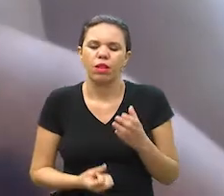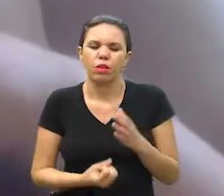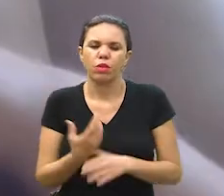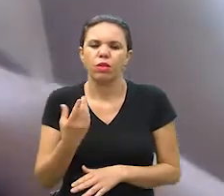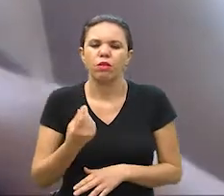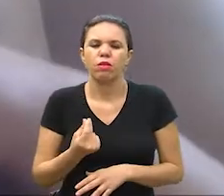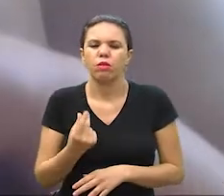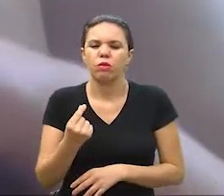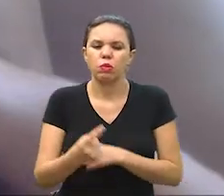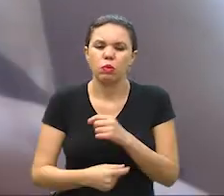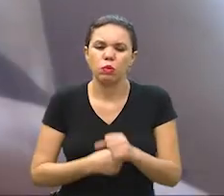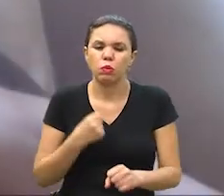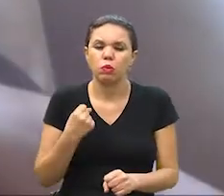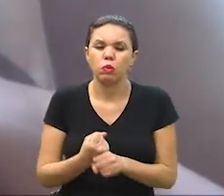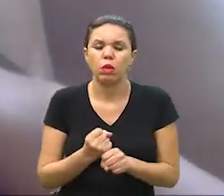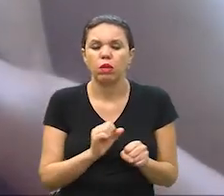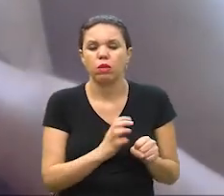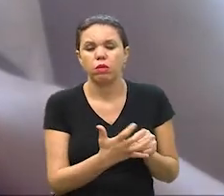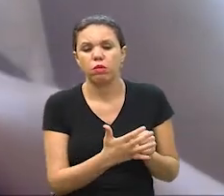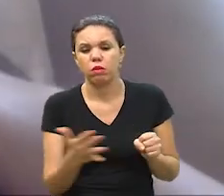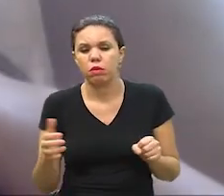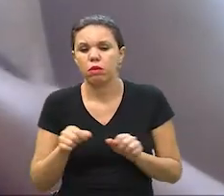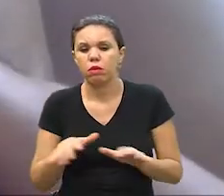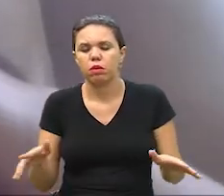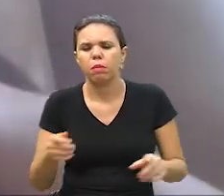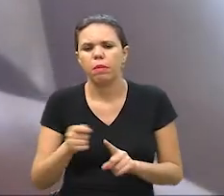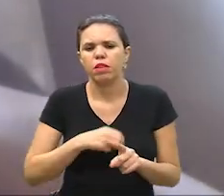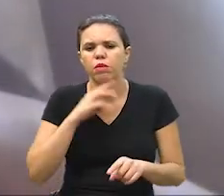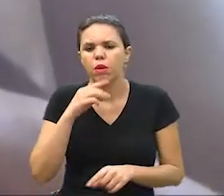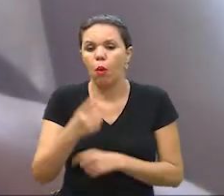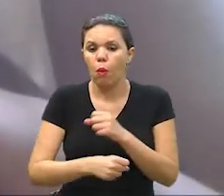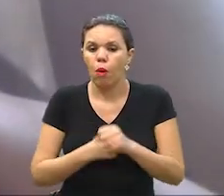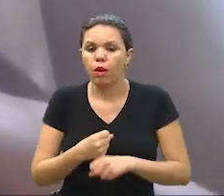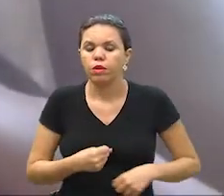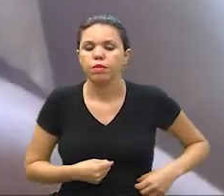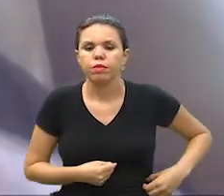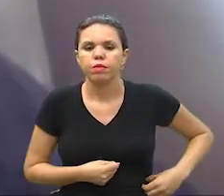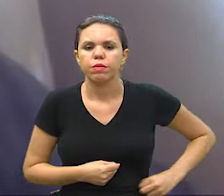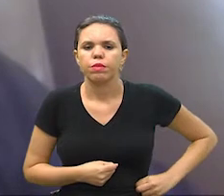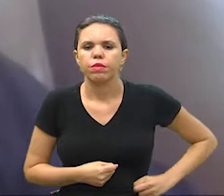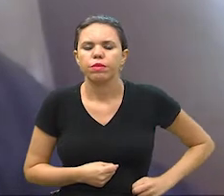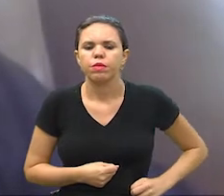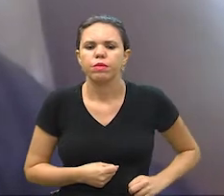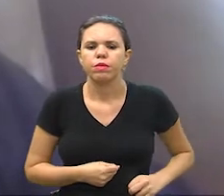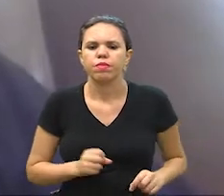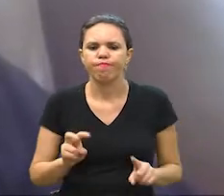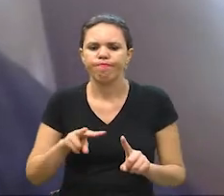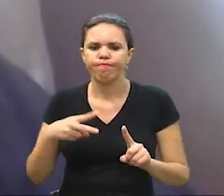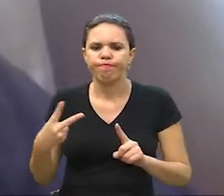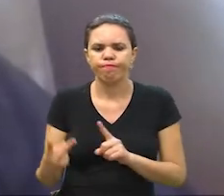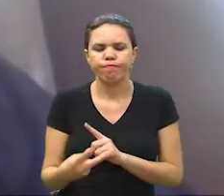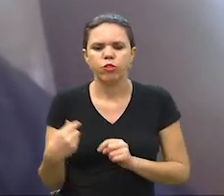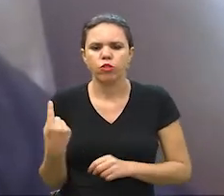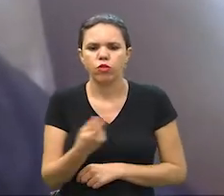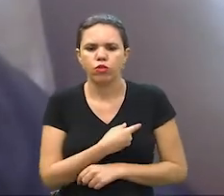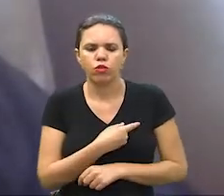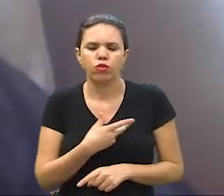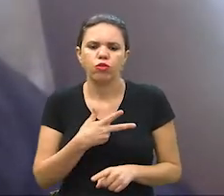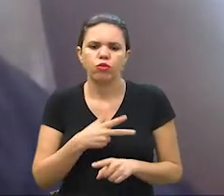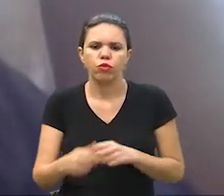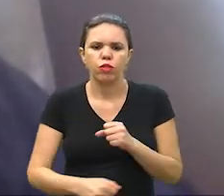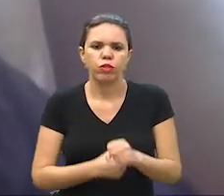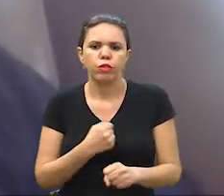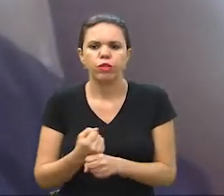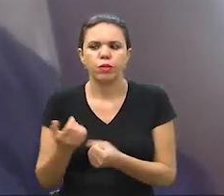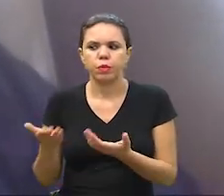está durando mais de ano, né? Porque em março agora foi um ano. Com uma perspectiva de a gente atravessar esse